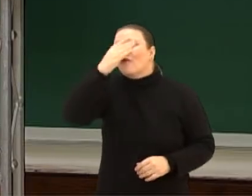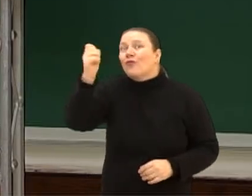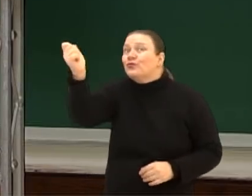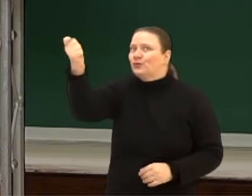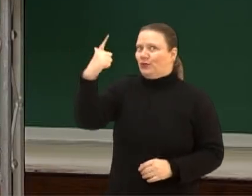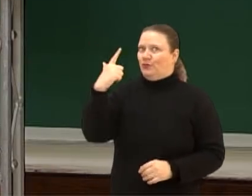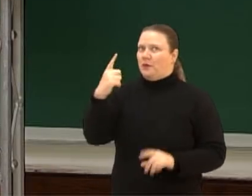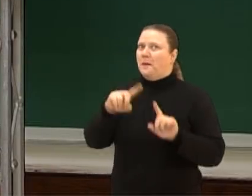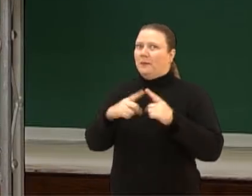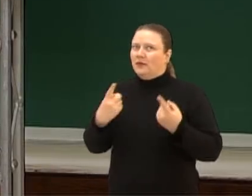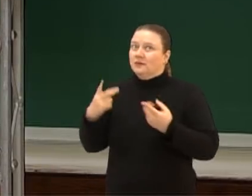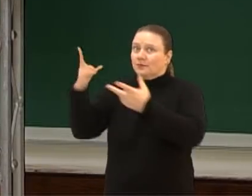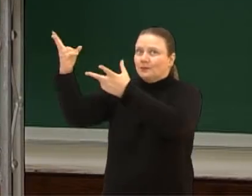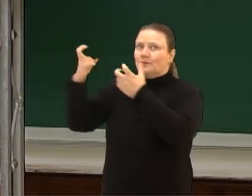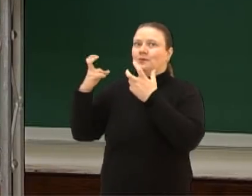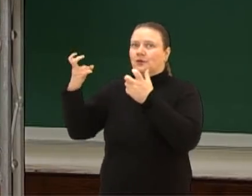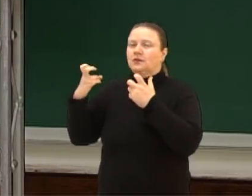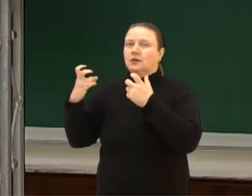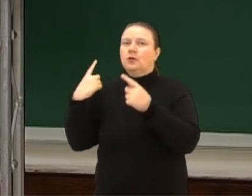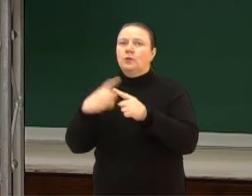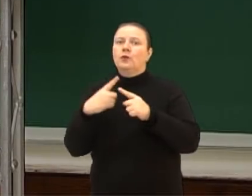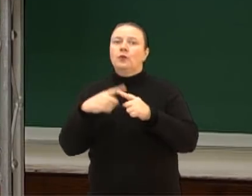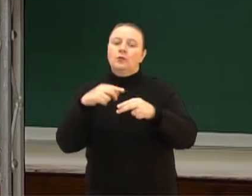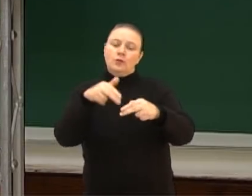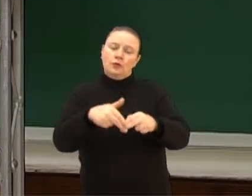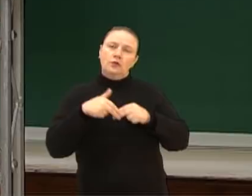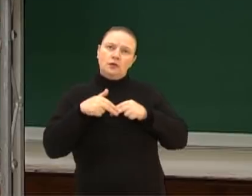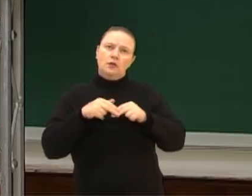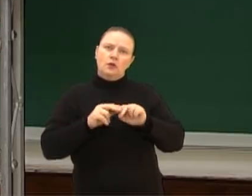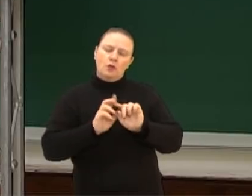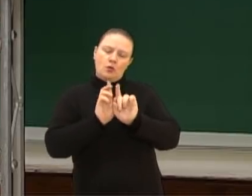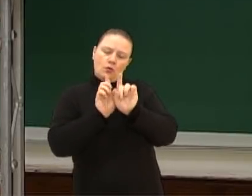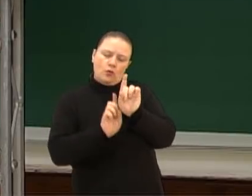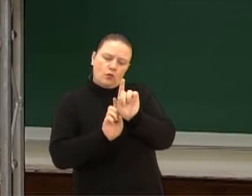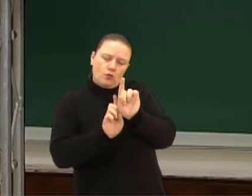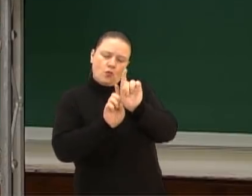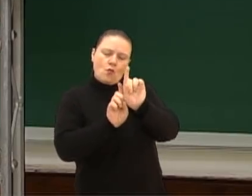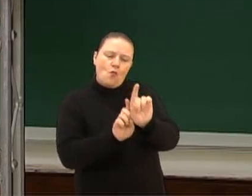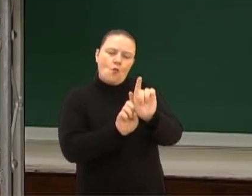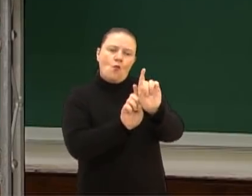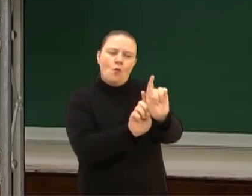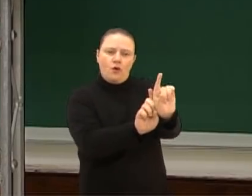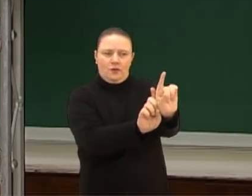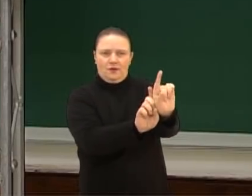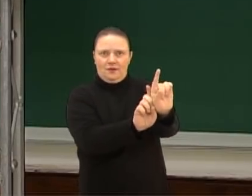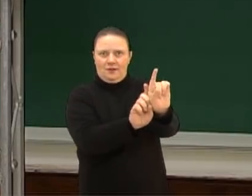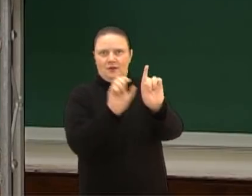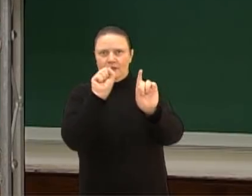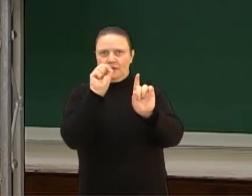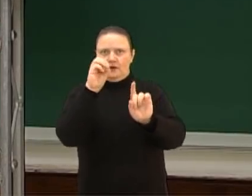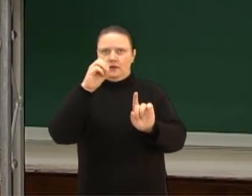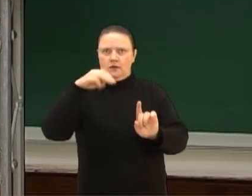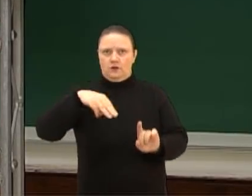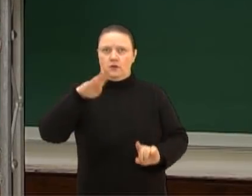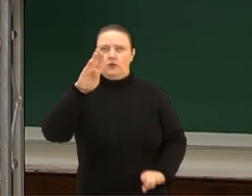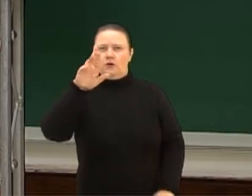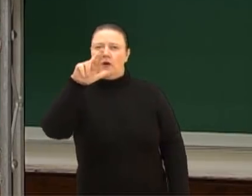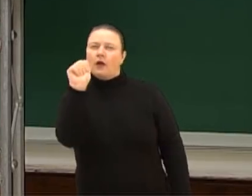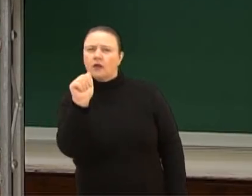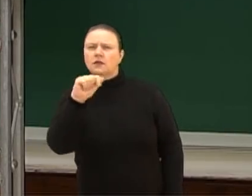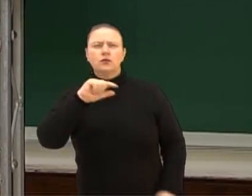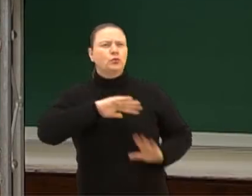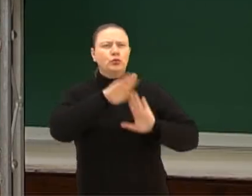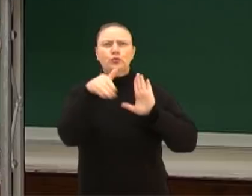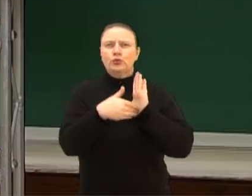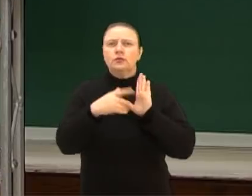está muito sol, né? Está forte esse sol. Então, todo esse detalhamento é bem importante e tudo tem uma